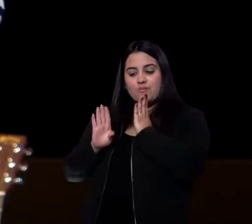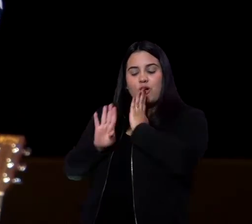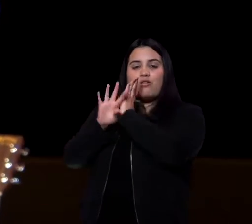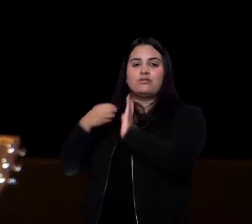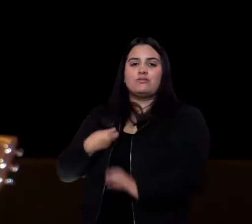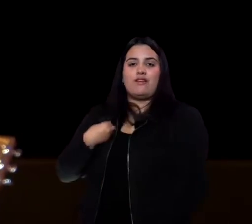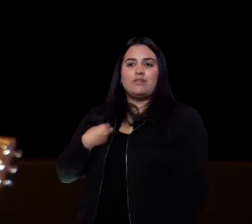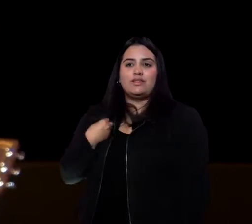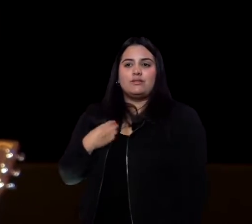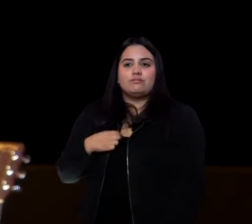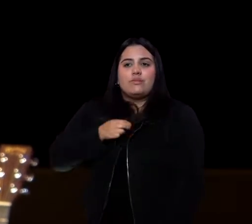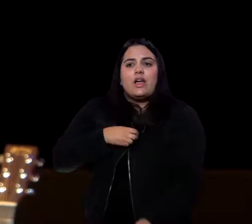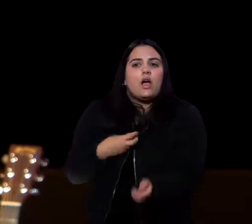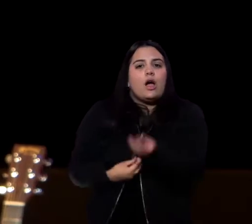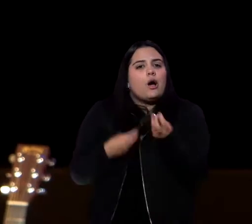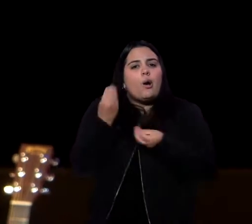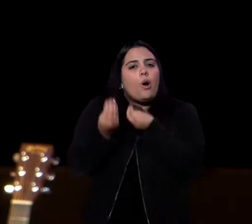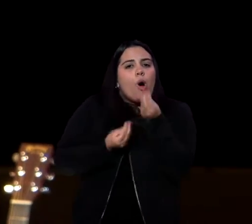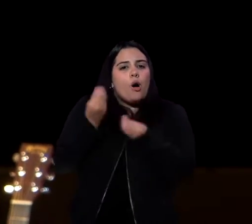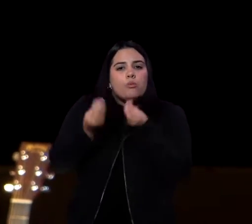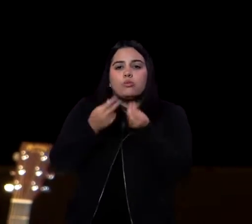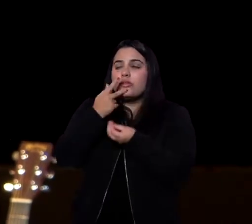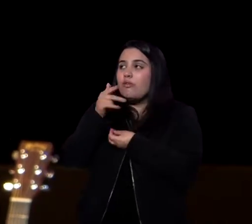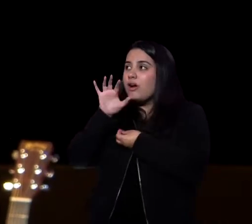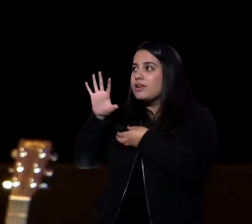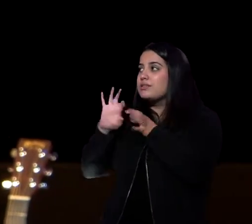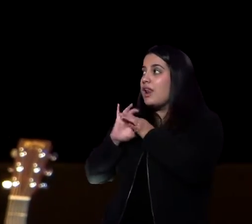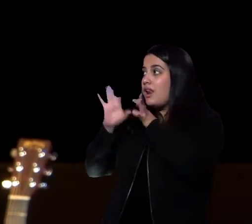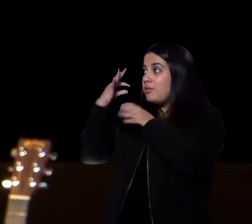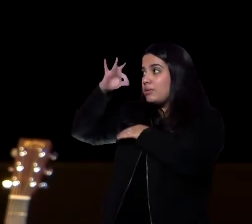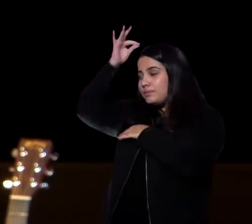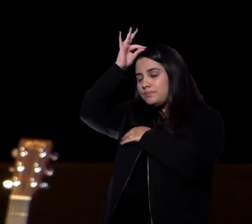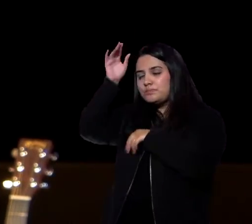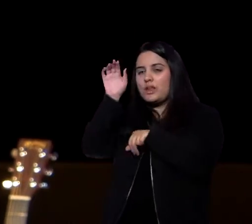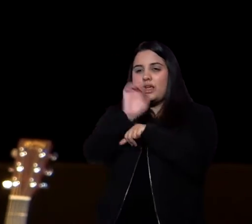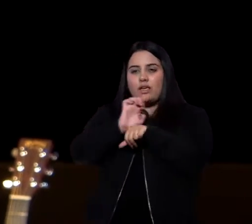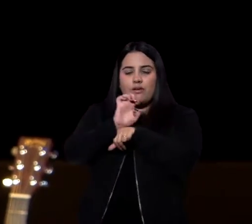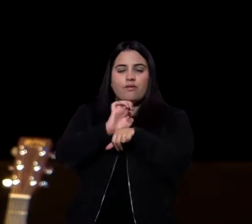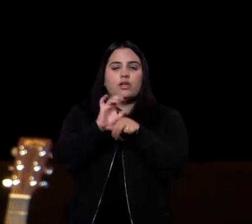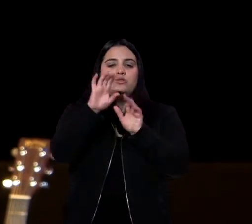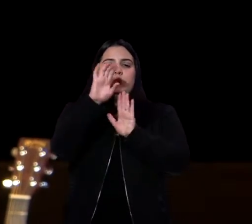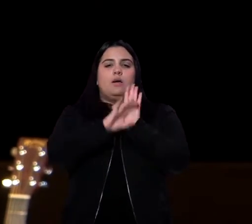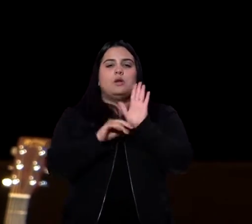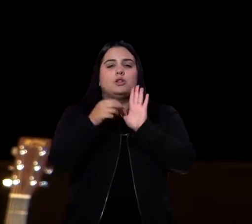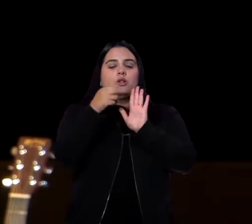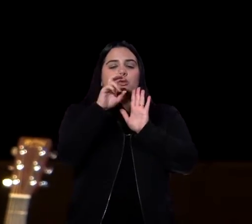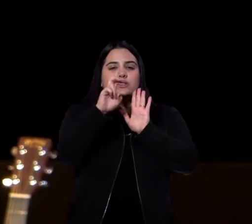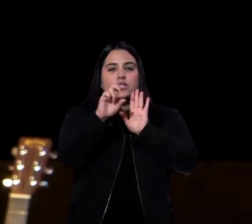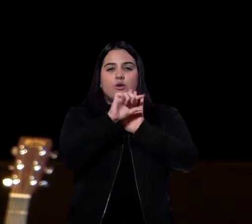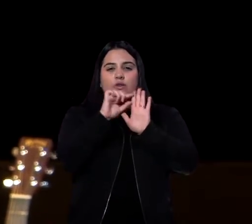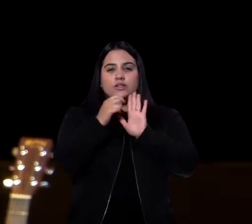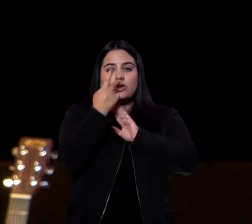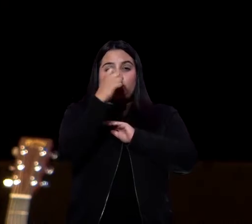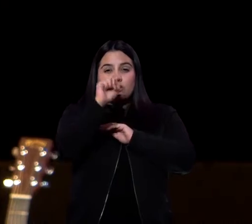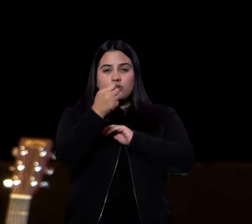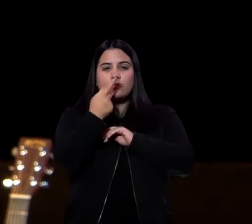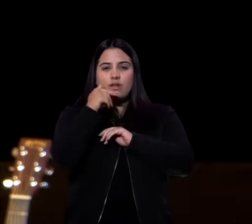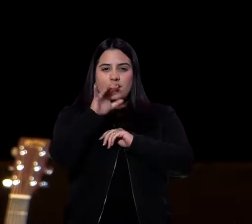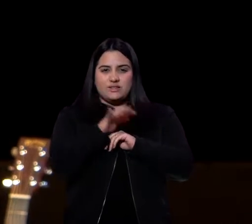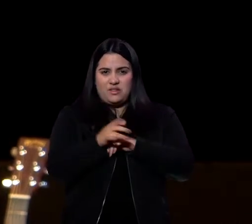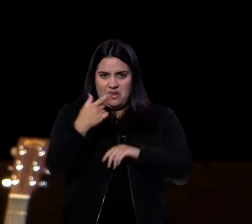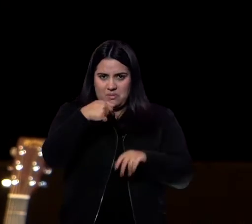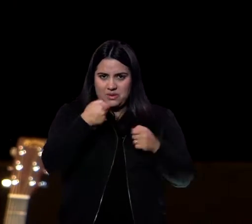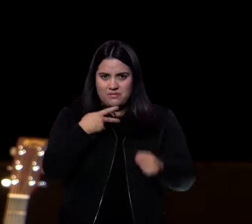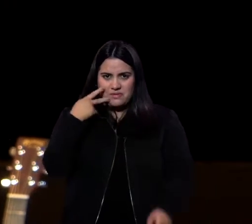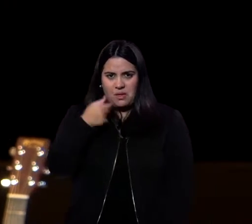dá liberdade para o Espírito Santo agir? Em Efésios 5,18 diz assim: não se embriaguem com o vinho que leva à libertinagem, mas